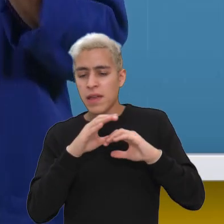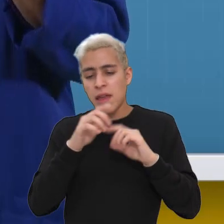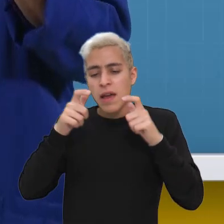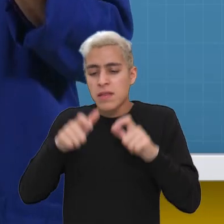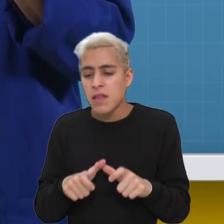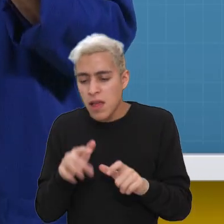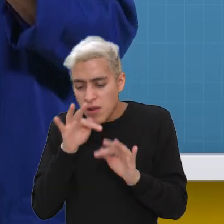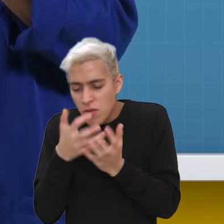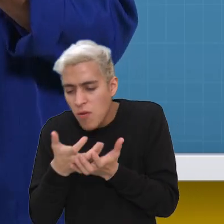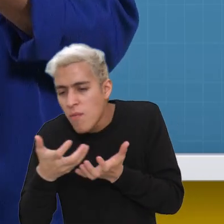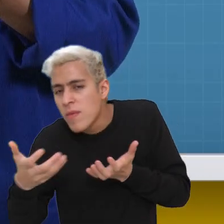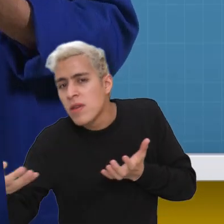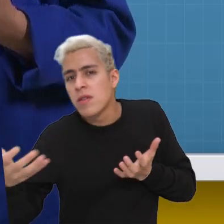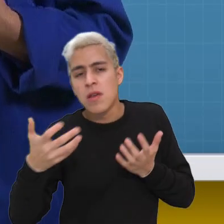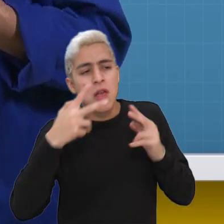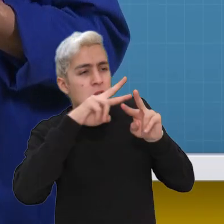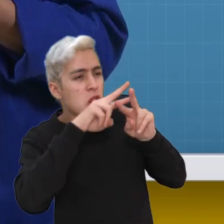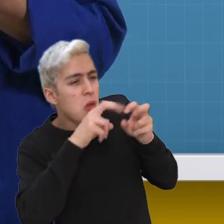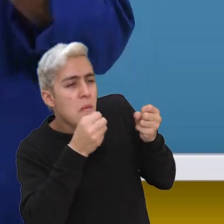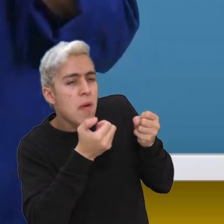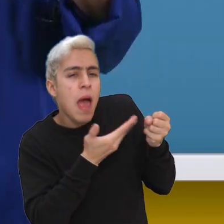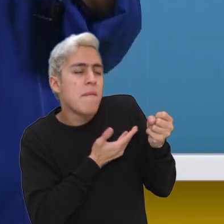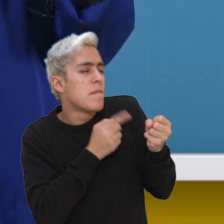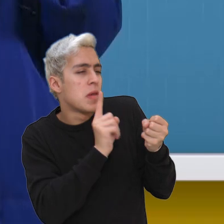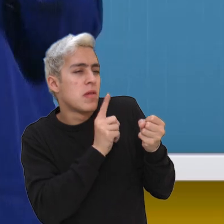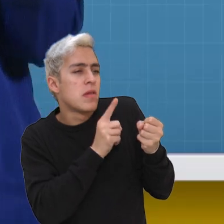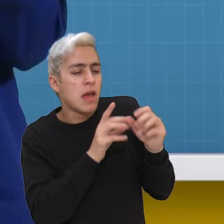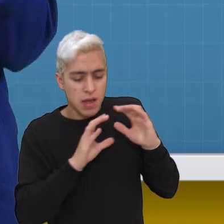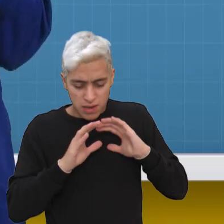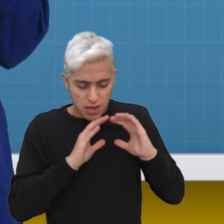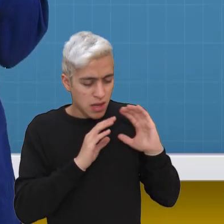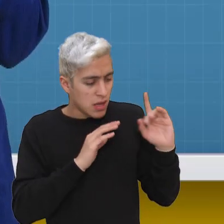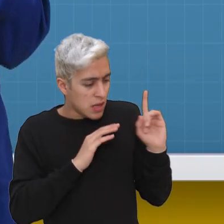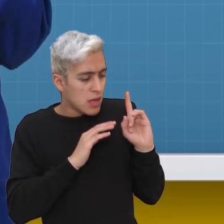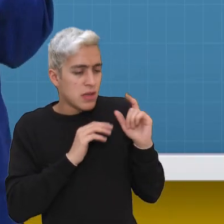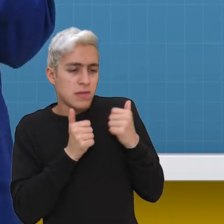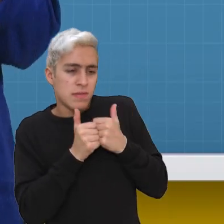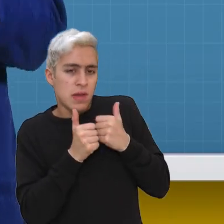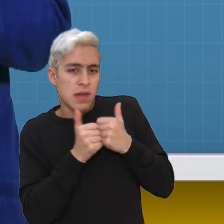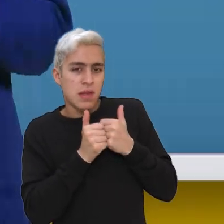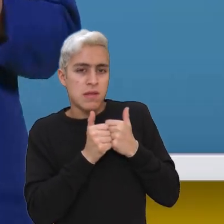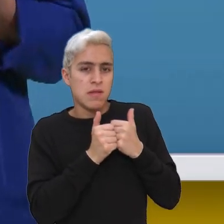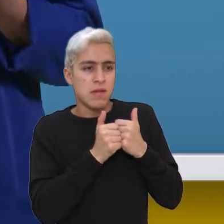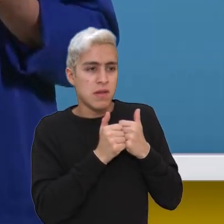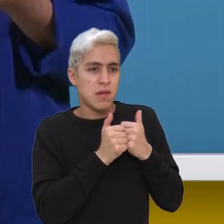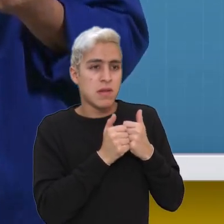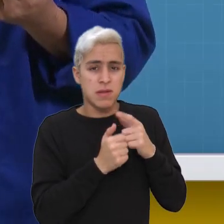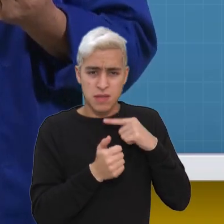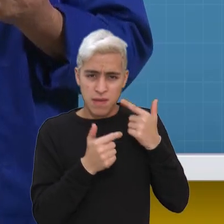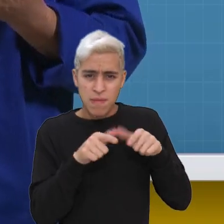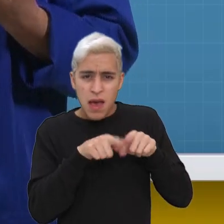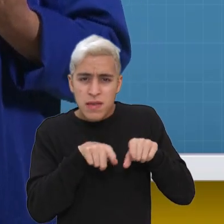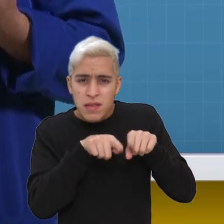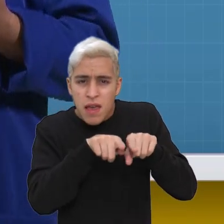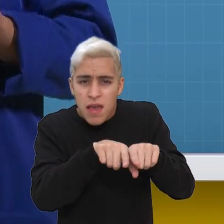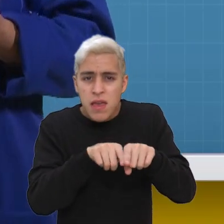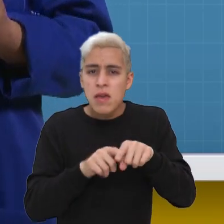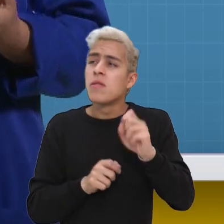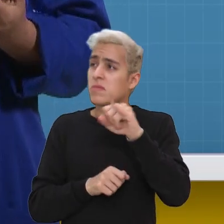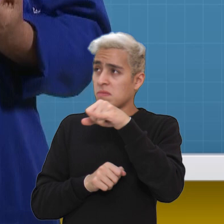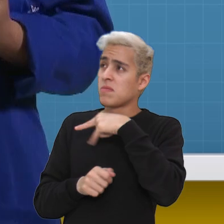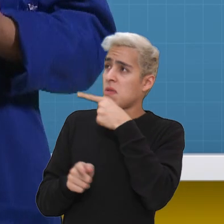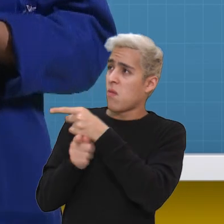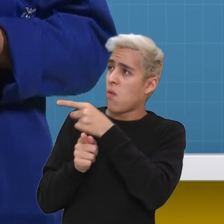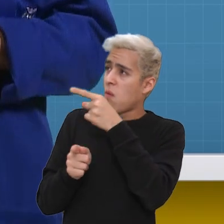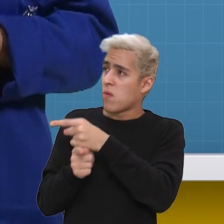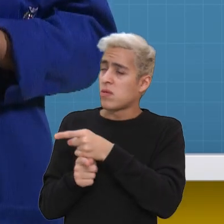canta no meu jardim. Não o prendo, meu amiguinho. Cante bem perto de mim. Tem mais rima? Tem, professora.